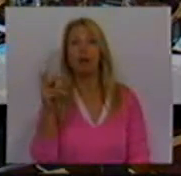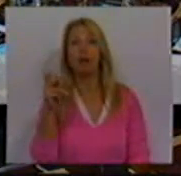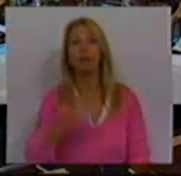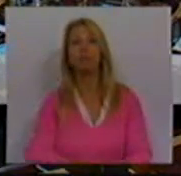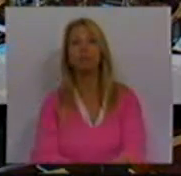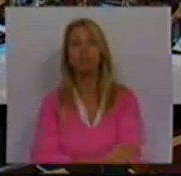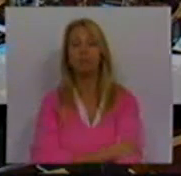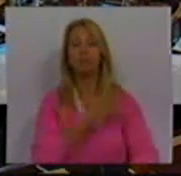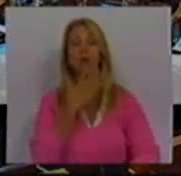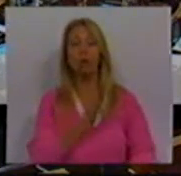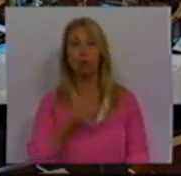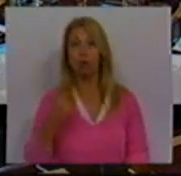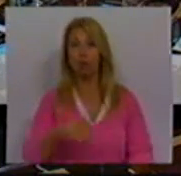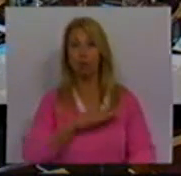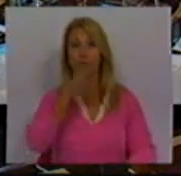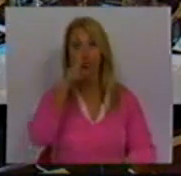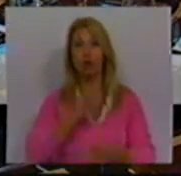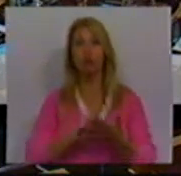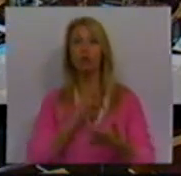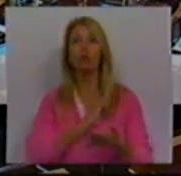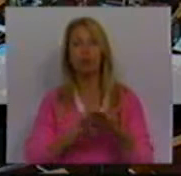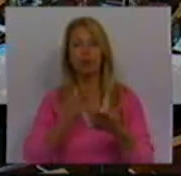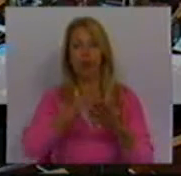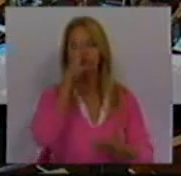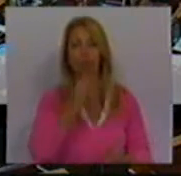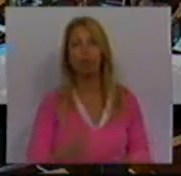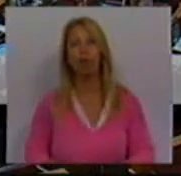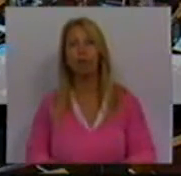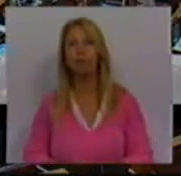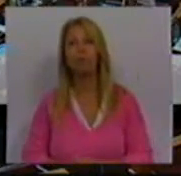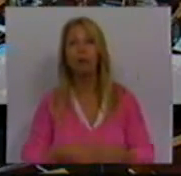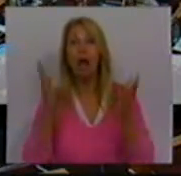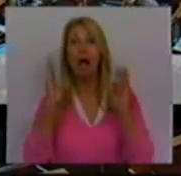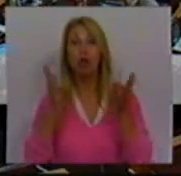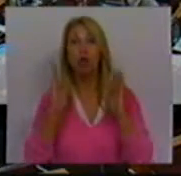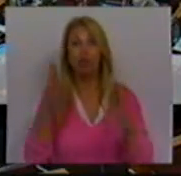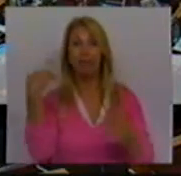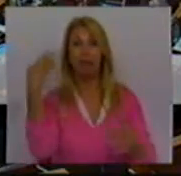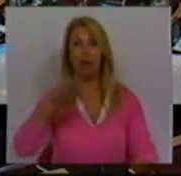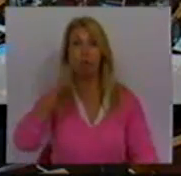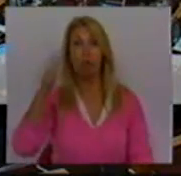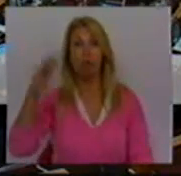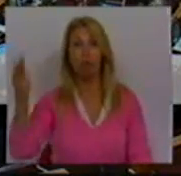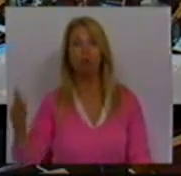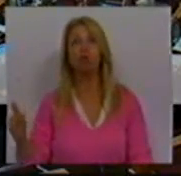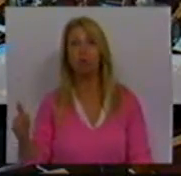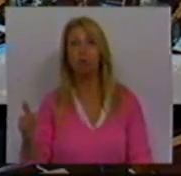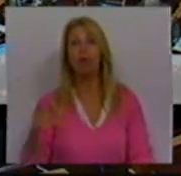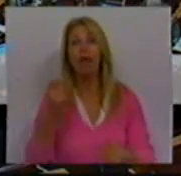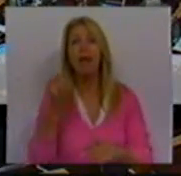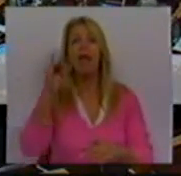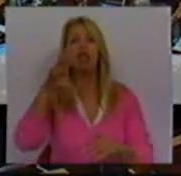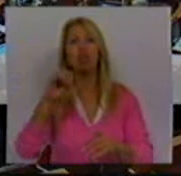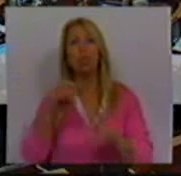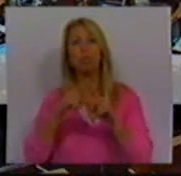Muito obrigado, Sr. Presidente, Sr. Ministro, aos que está assustado. Autoestrada Transmontana, eixo viário principal